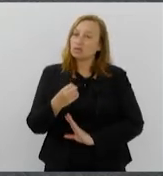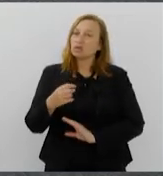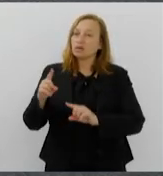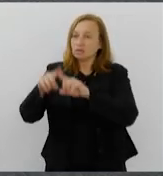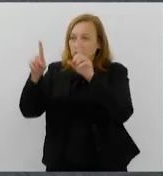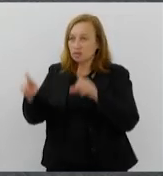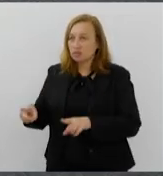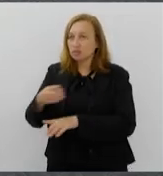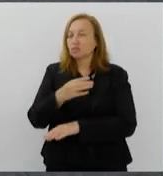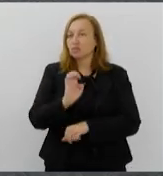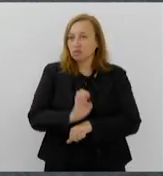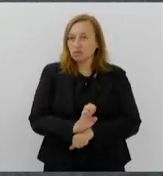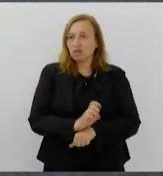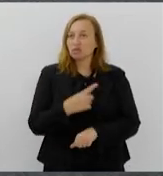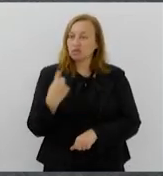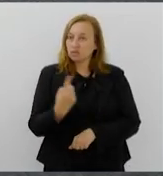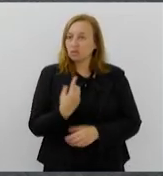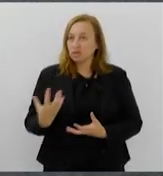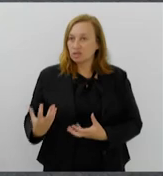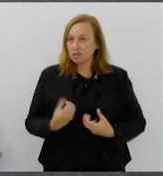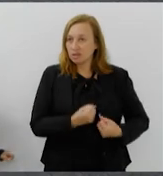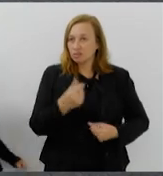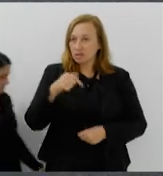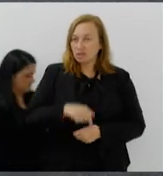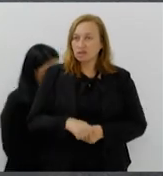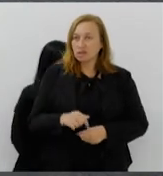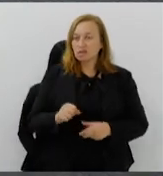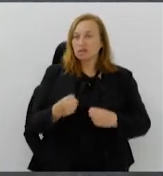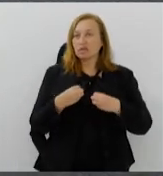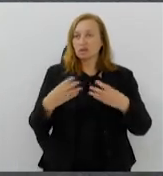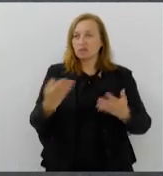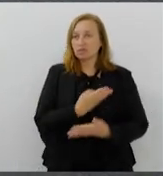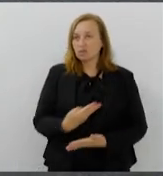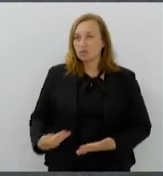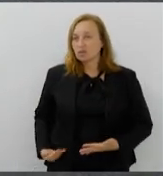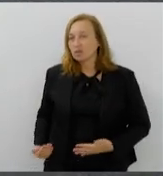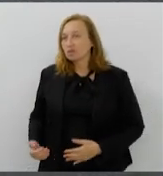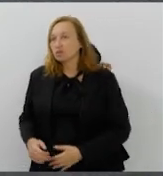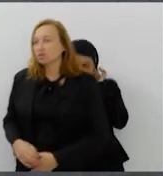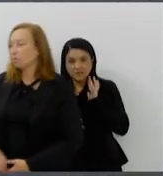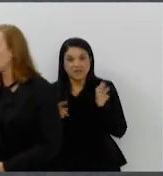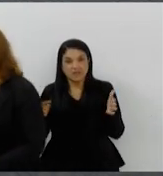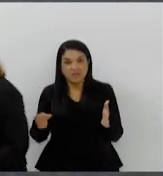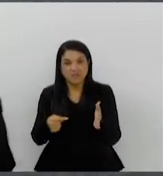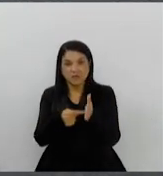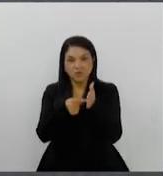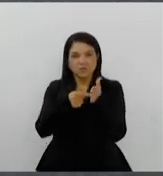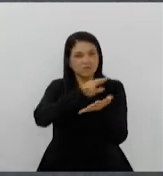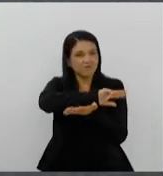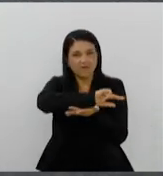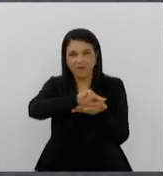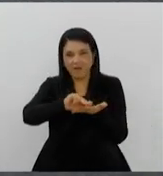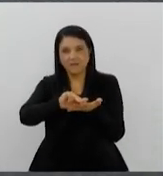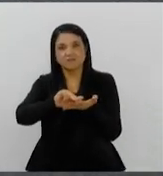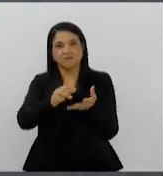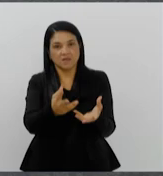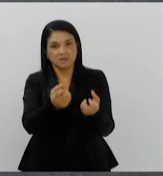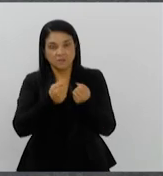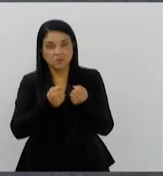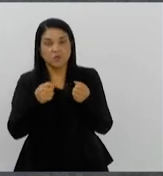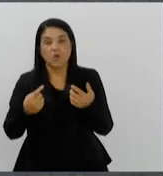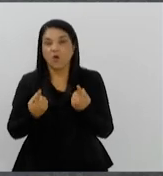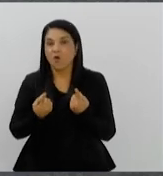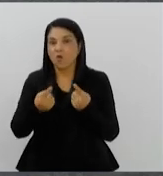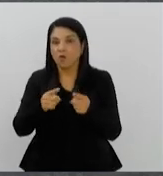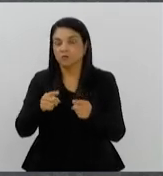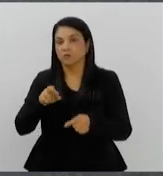do Estado. Nós recebemos aqui nas audiências públicas inúmeras denúncias contra o Rio